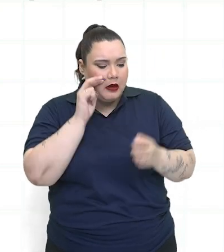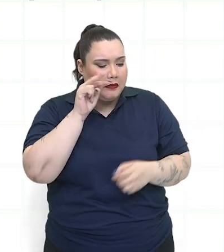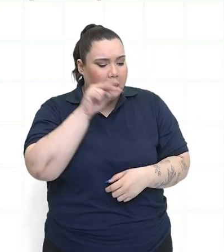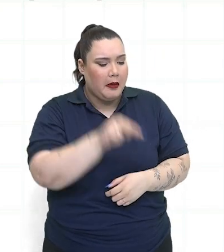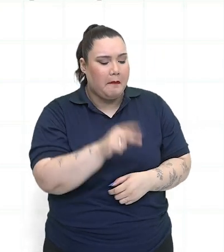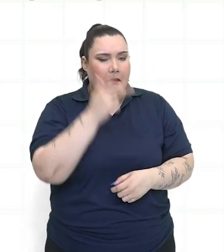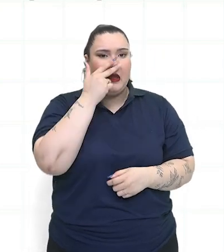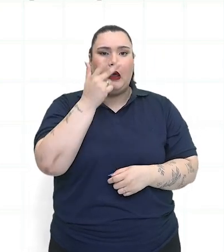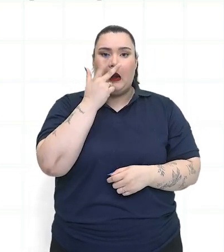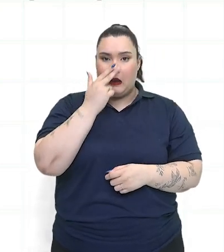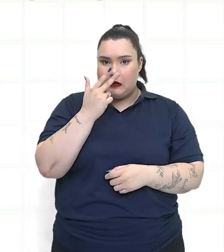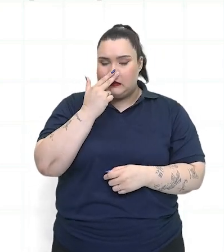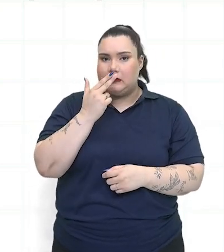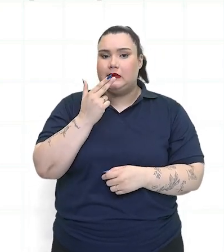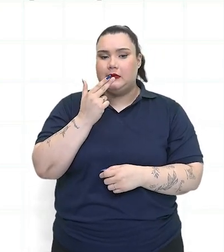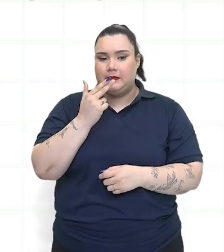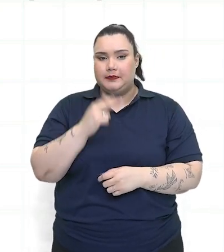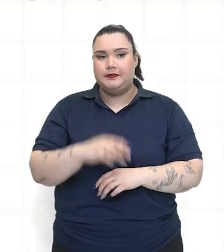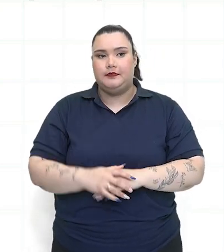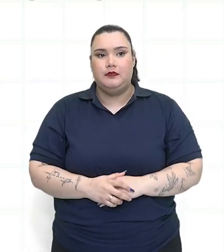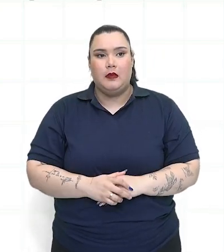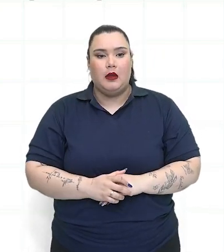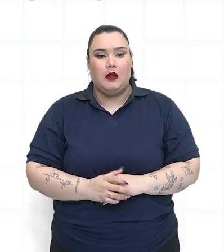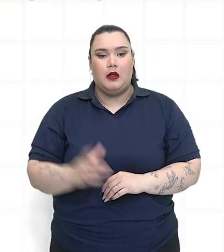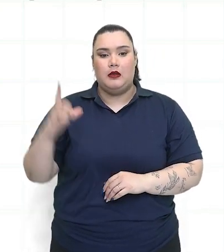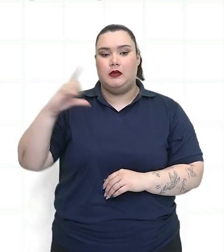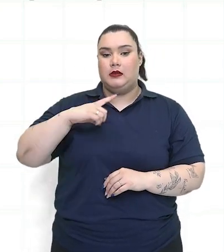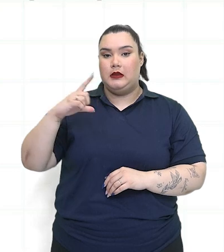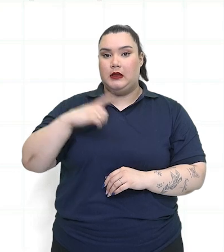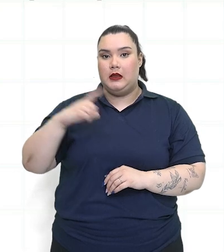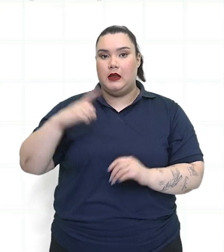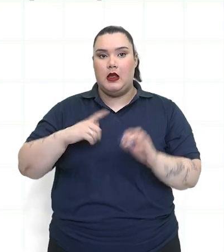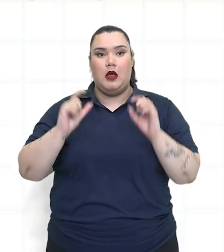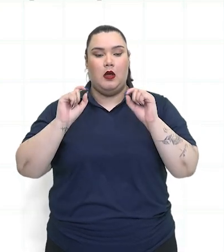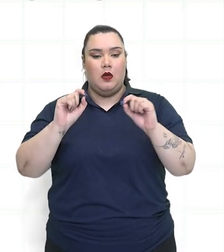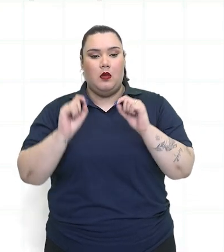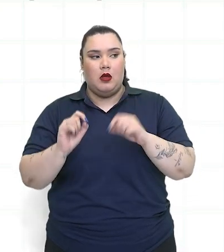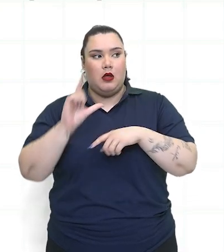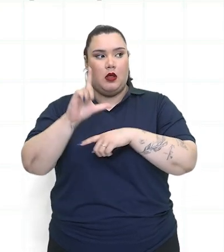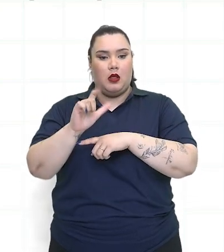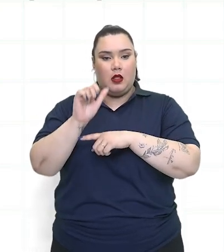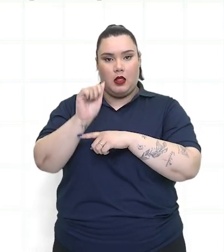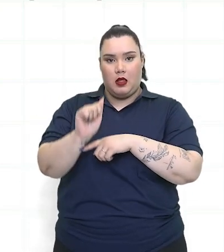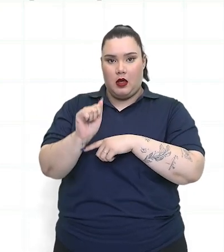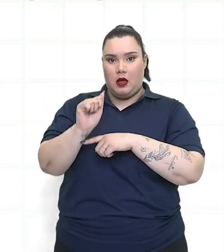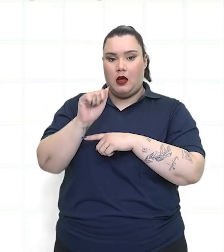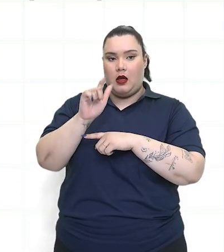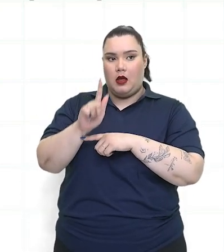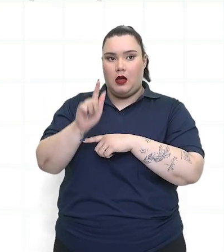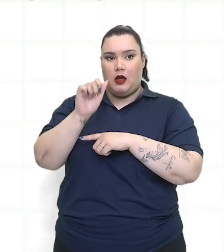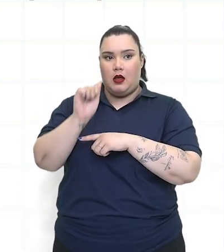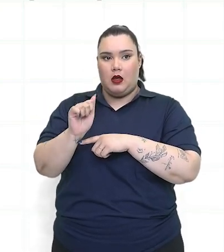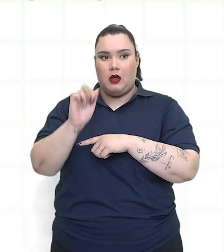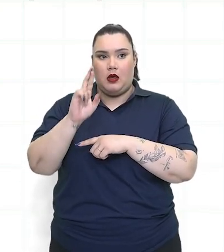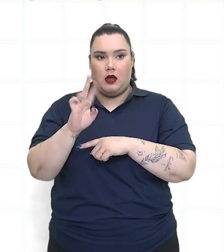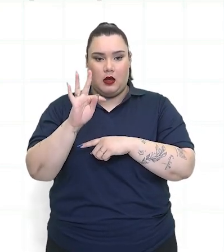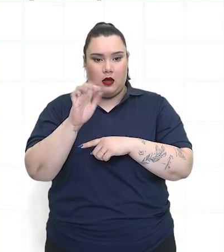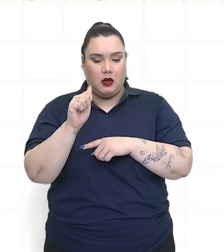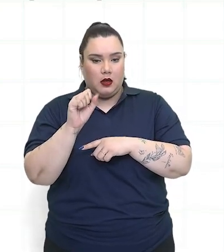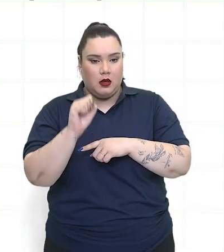confundido com o graveto. Existem lagartas que se parecem